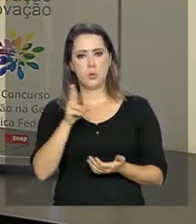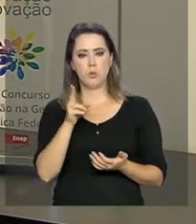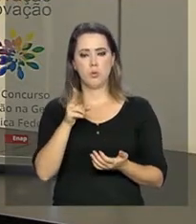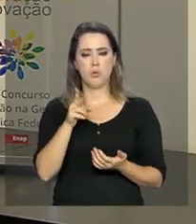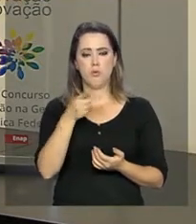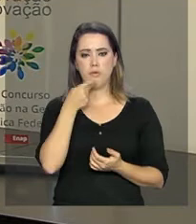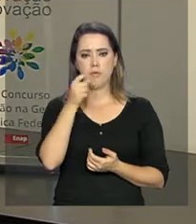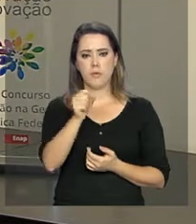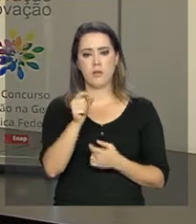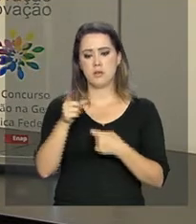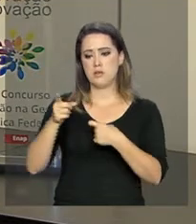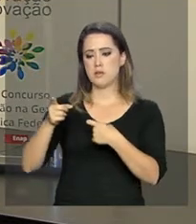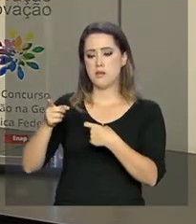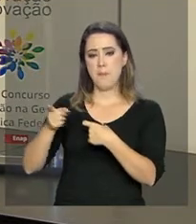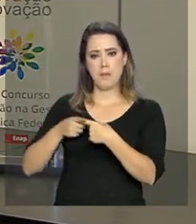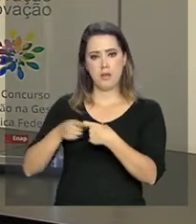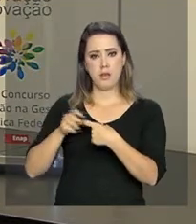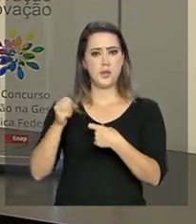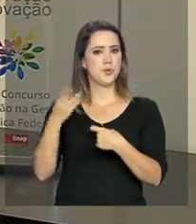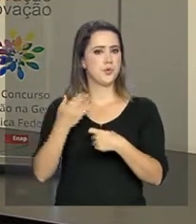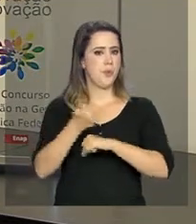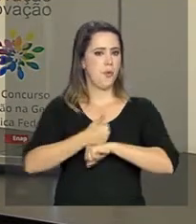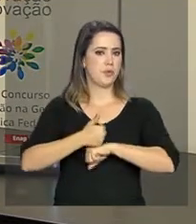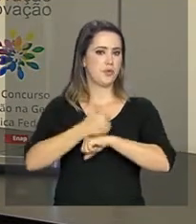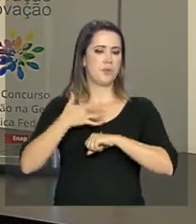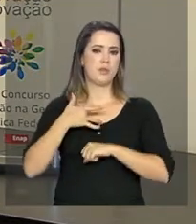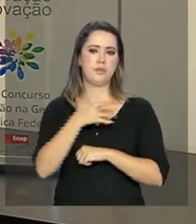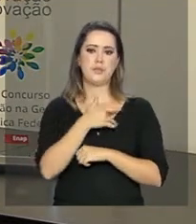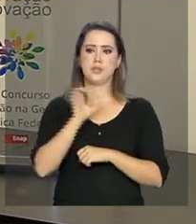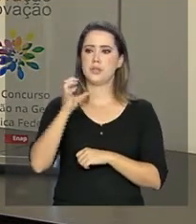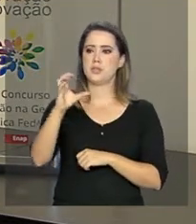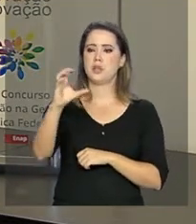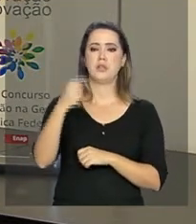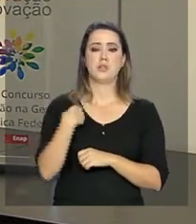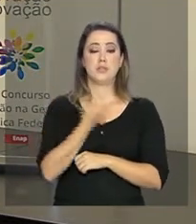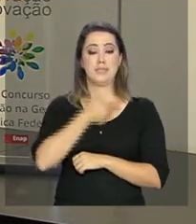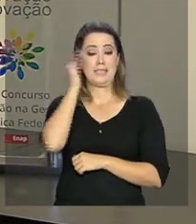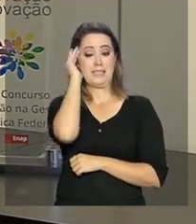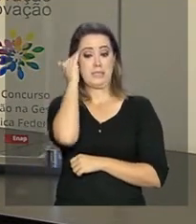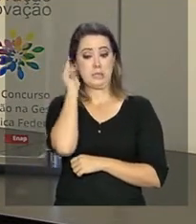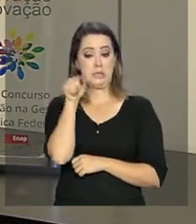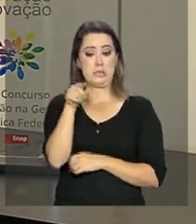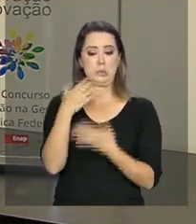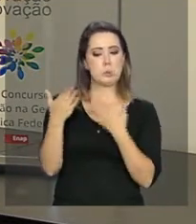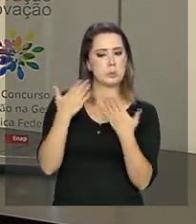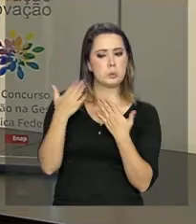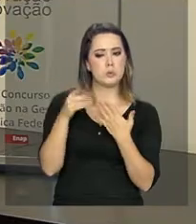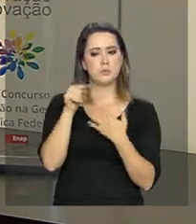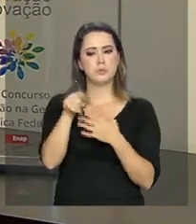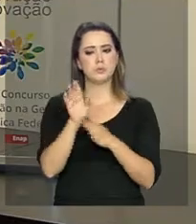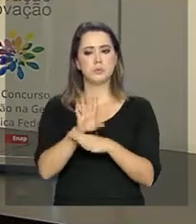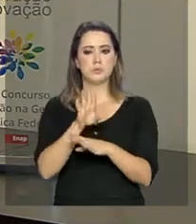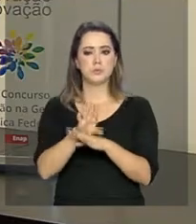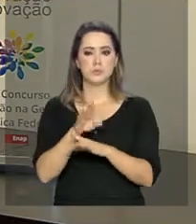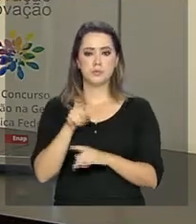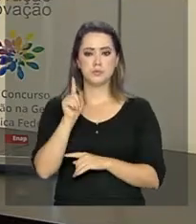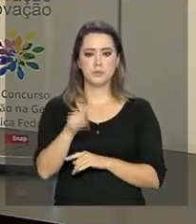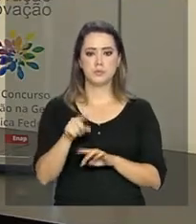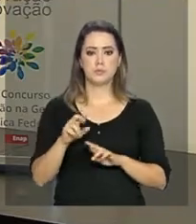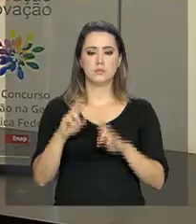é médico o profissional da saúde diz o cientista para a gente ter avaliação da constituição de forma